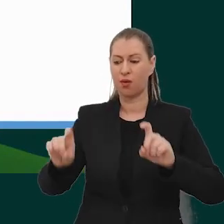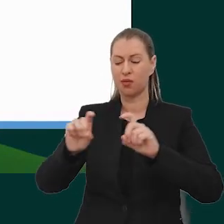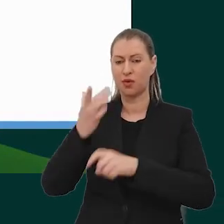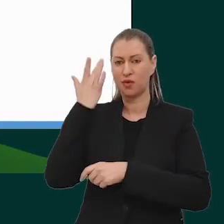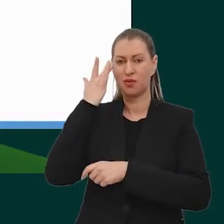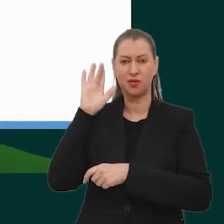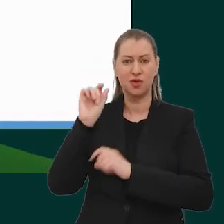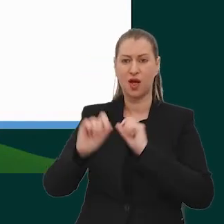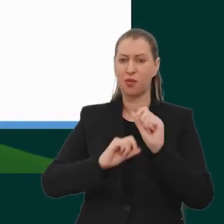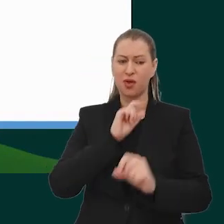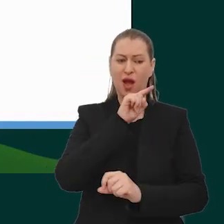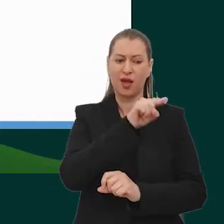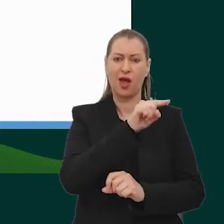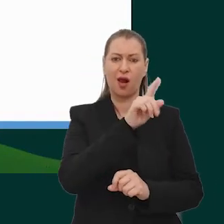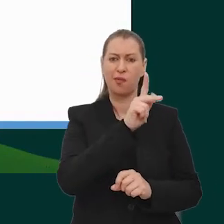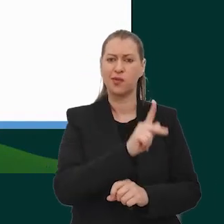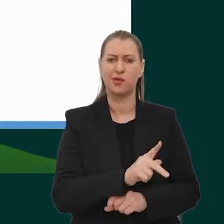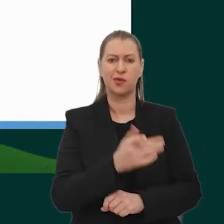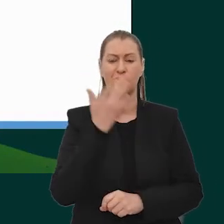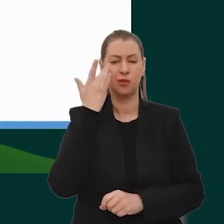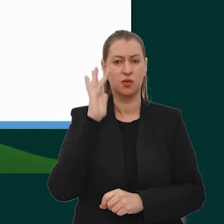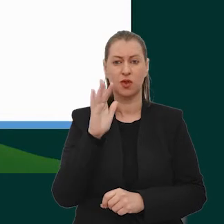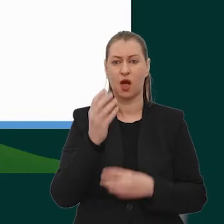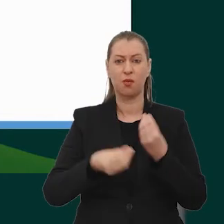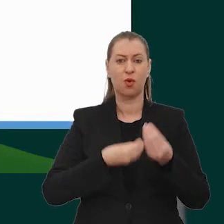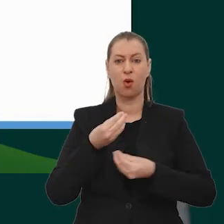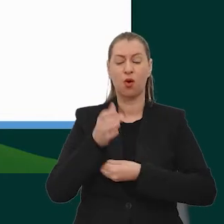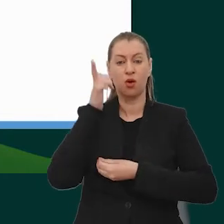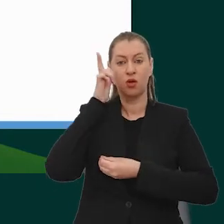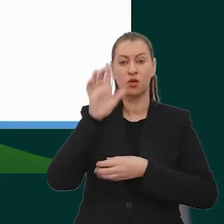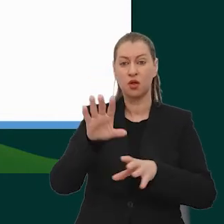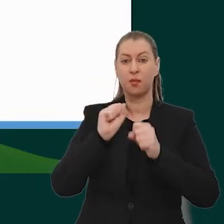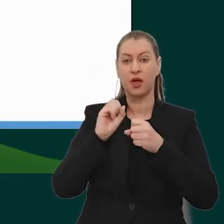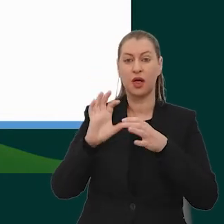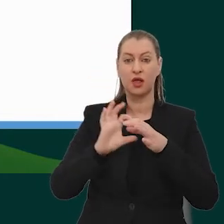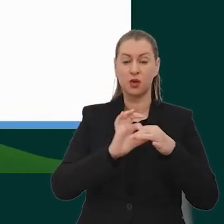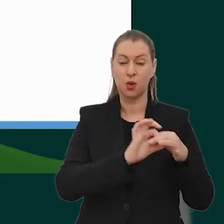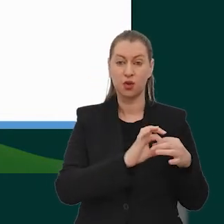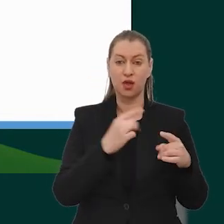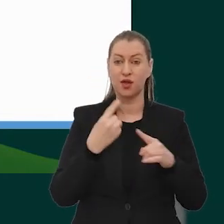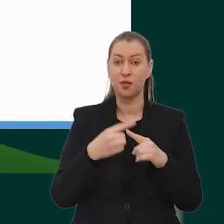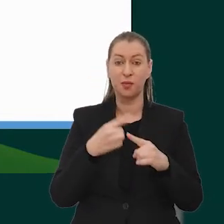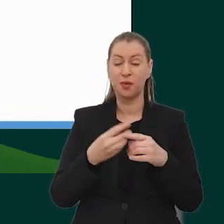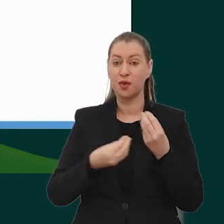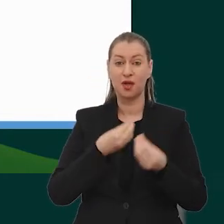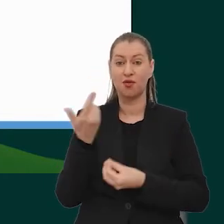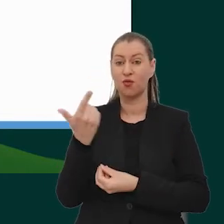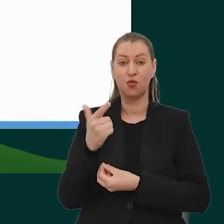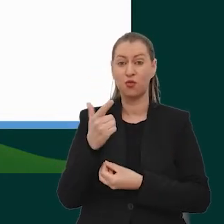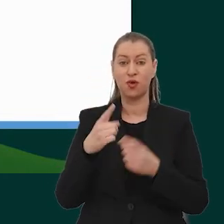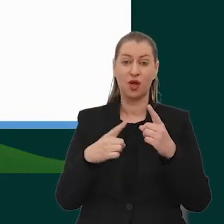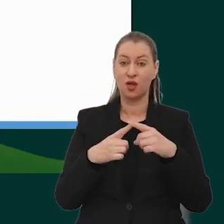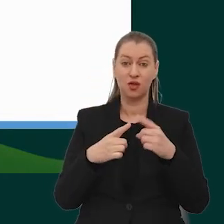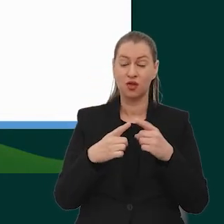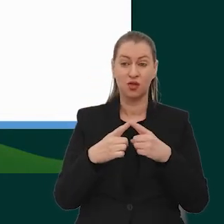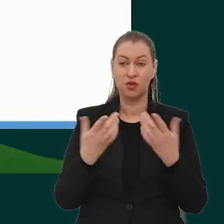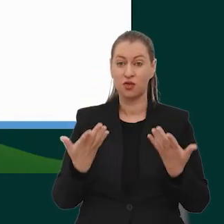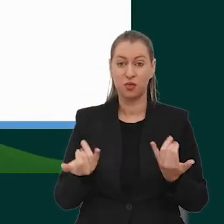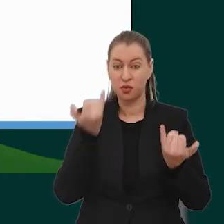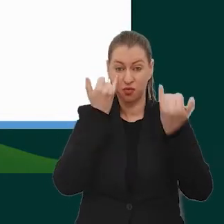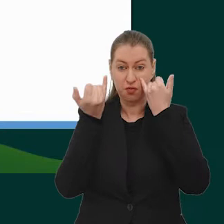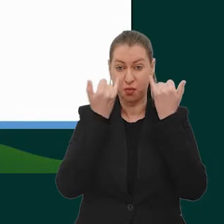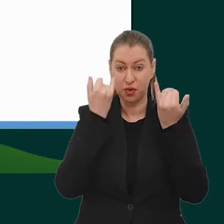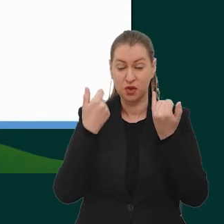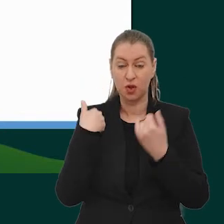sabe o que é aquela pessoa. Né? Ele não tem como conseguir buscar esse contexto, porque ele não tem esse tipo de informação. Então, a gente